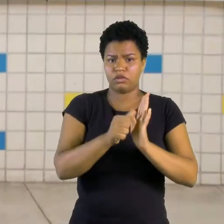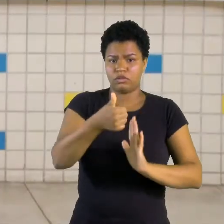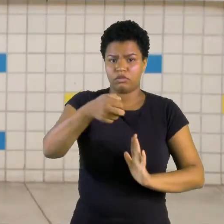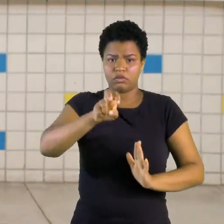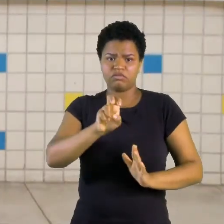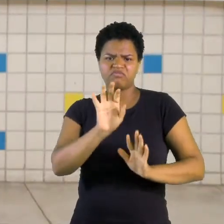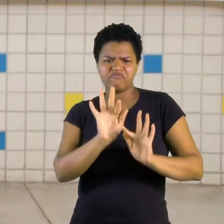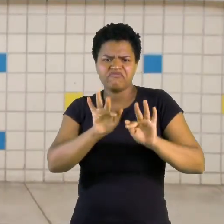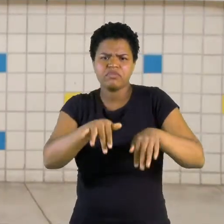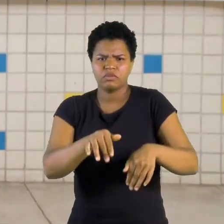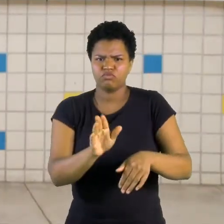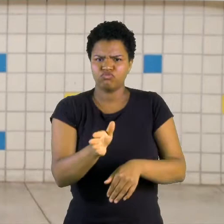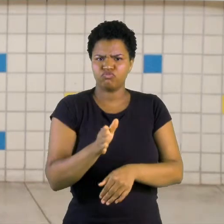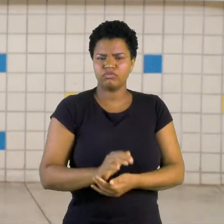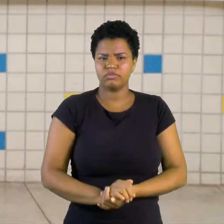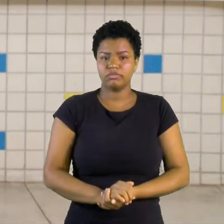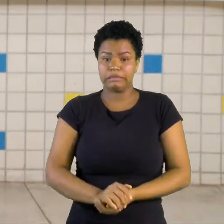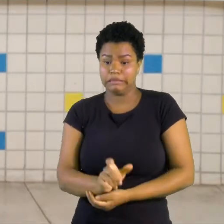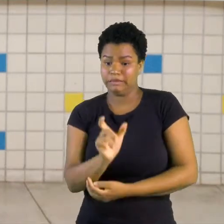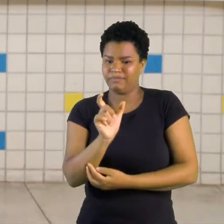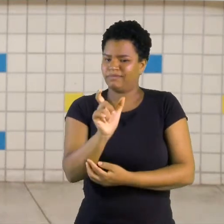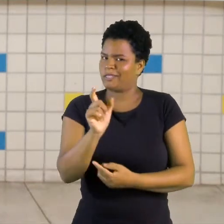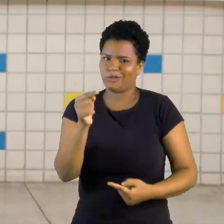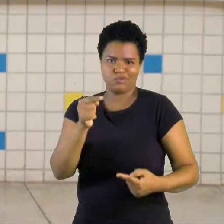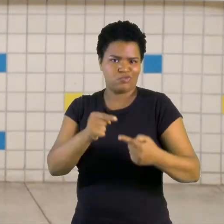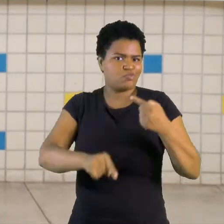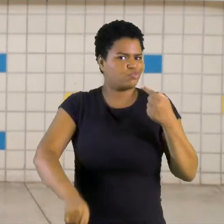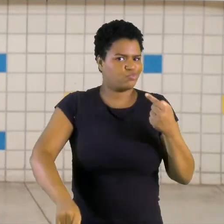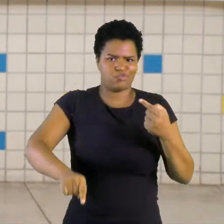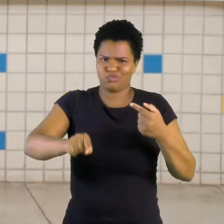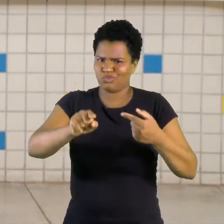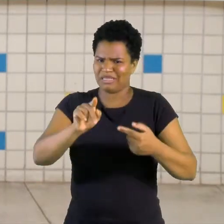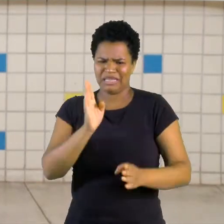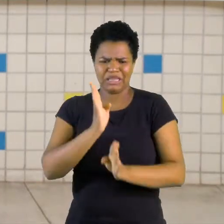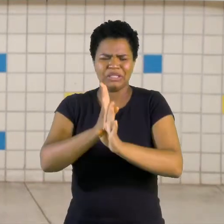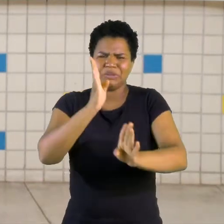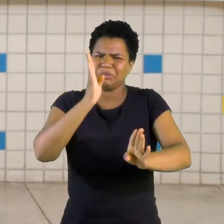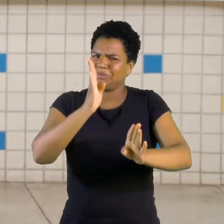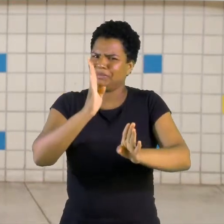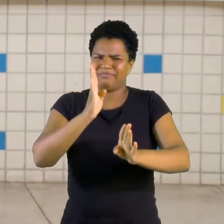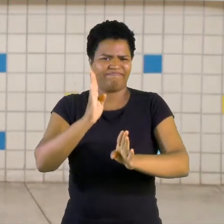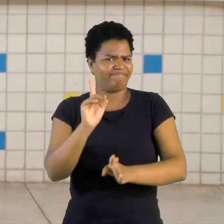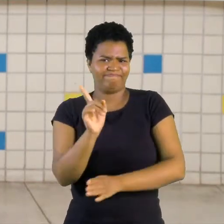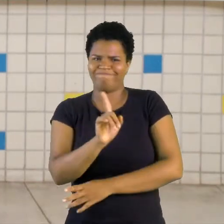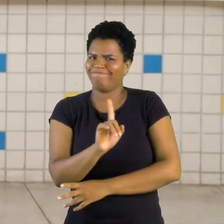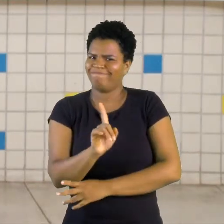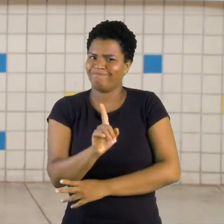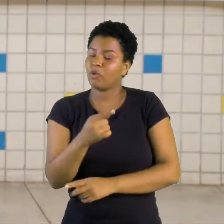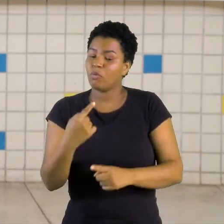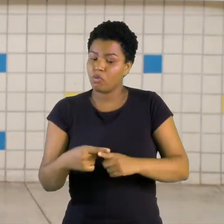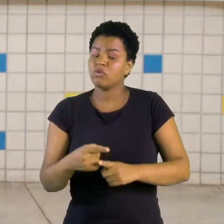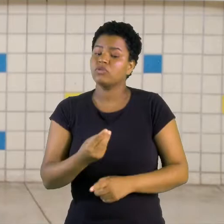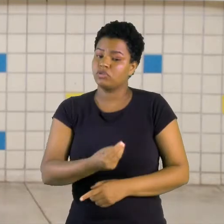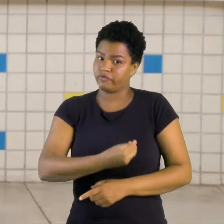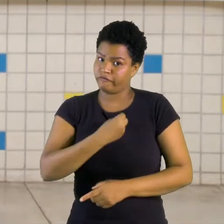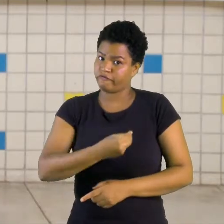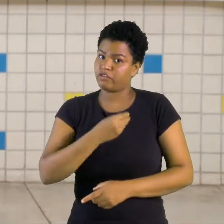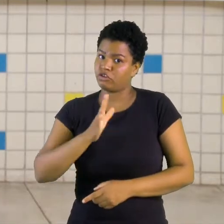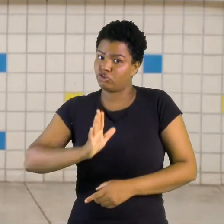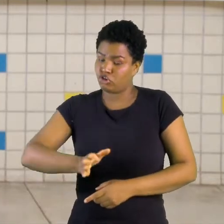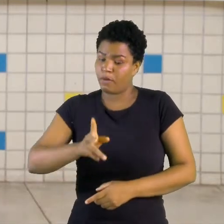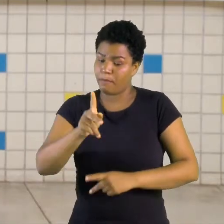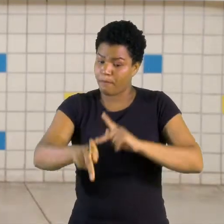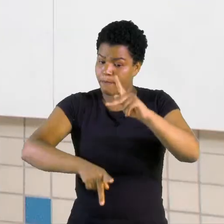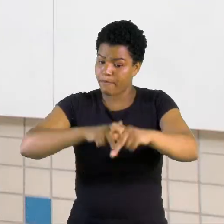Mas essa palavra não é apropriada, né, descoberta, descobrimento, pois já haviam populações habitando,